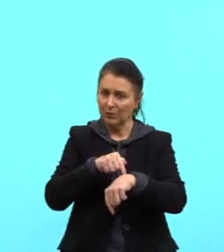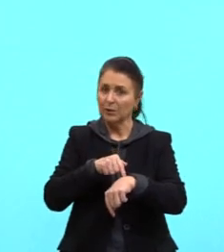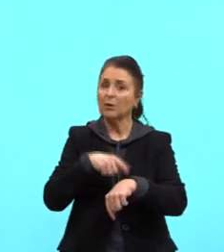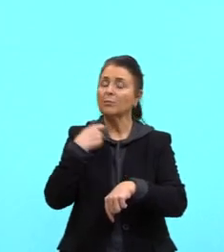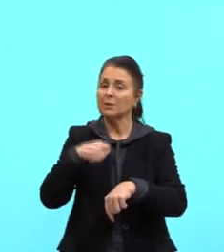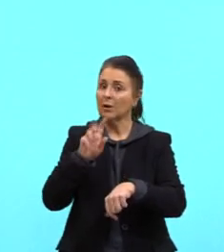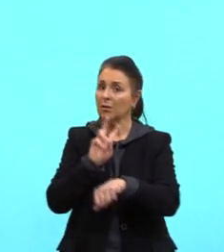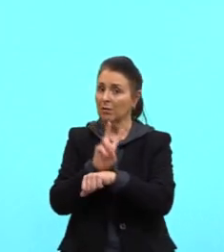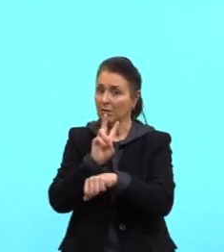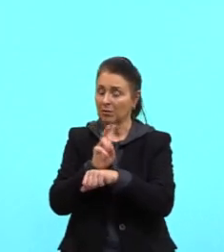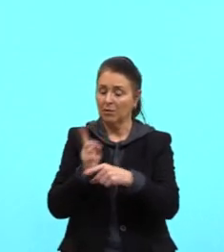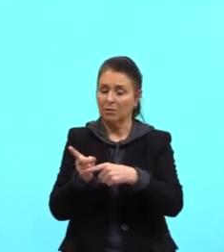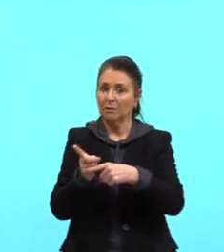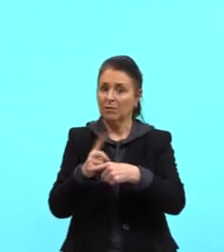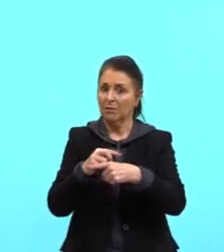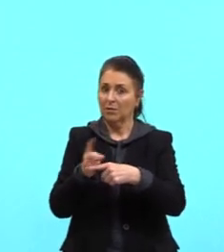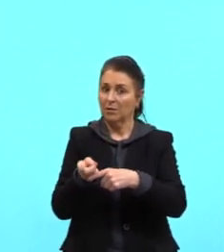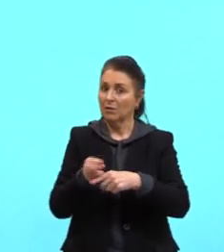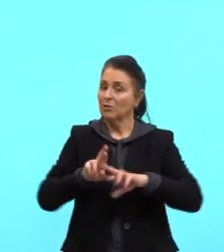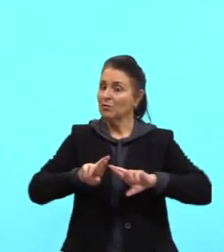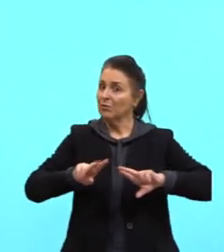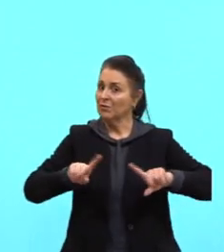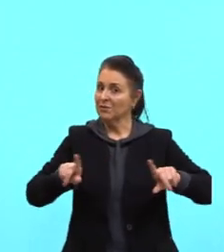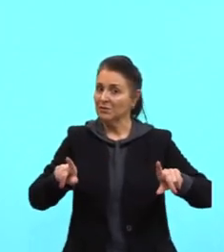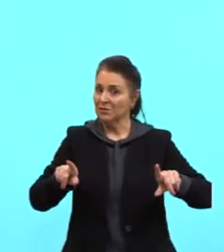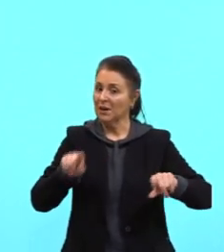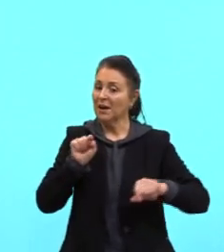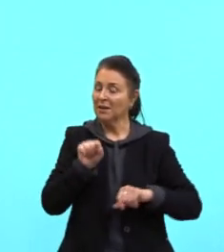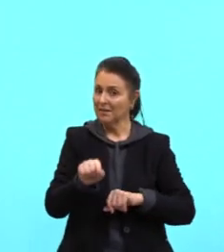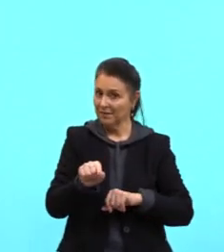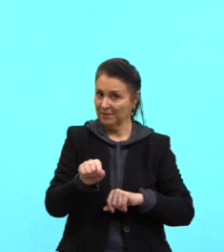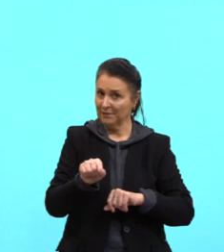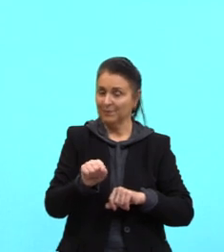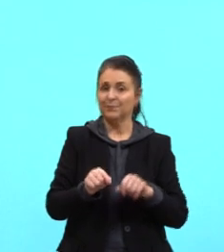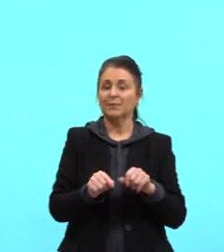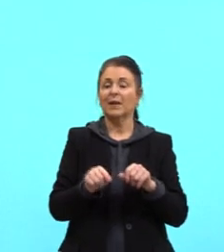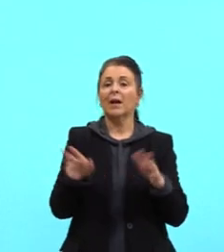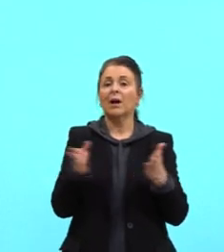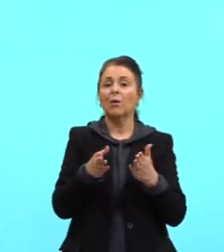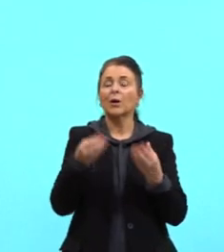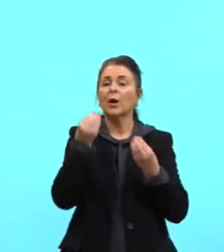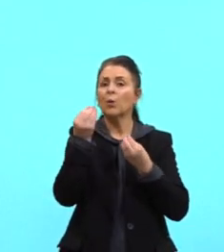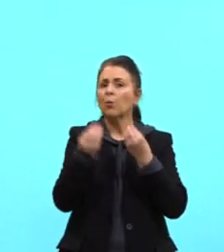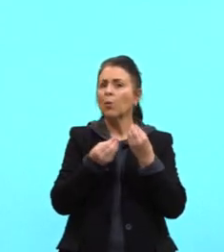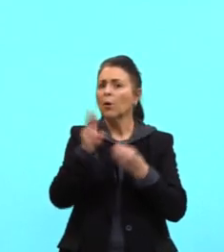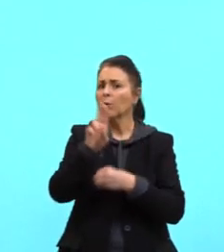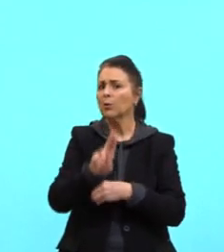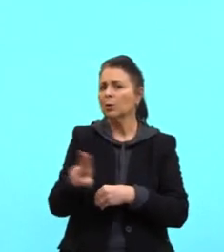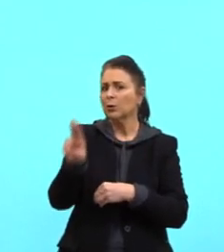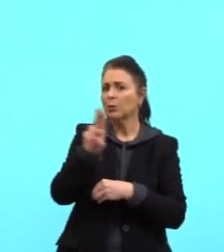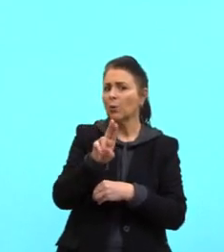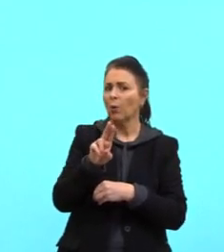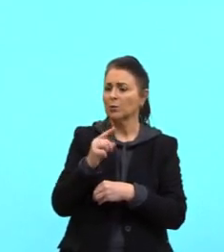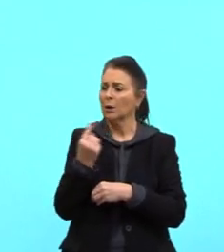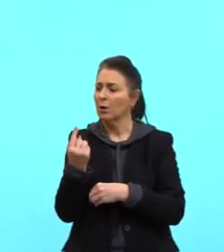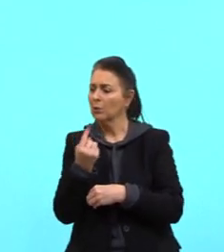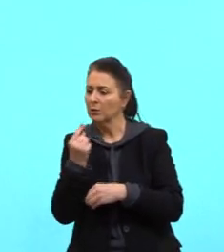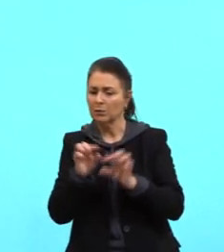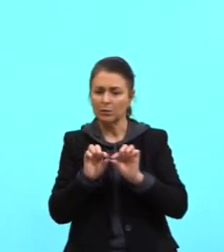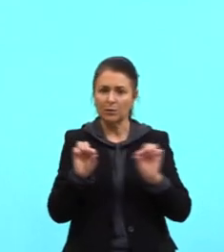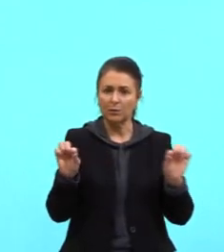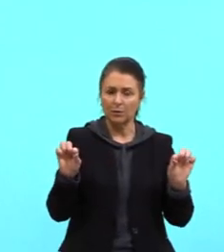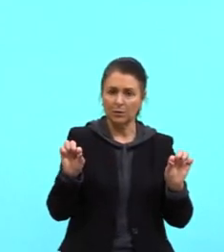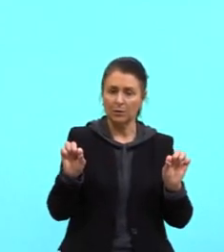tomar cuidado a velocidade aqui é diferente certo as unidades de medida nela são as mesmas que a gente já vinha falando